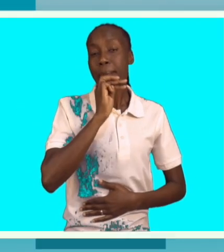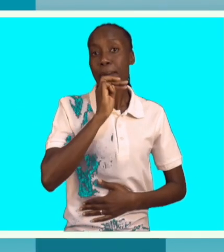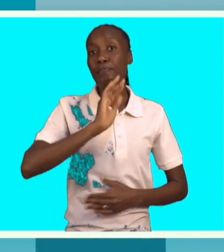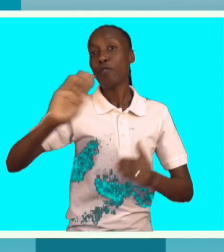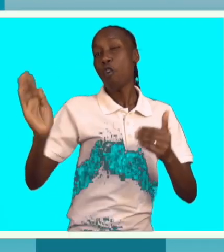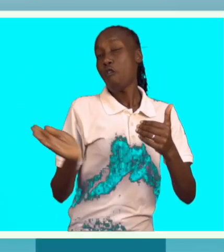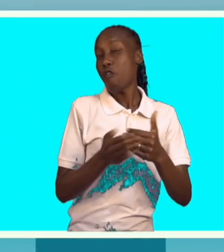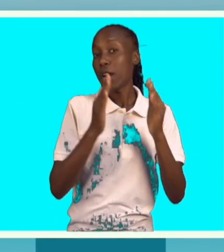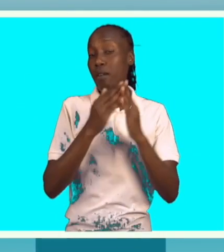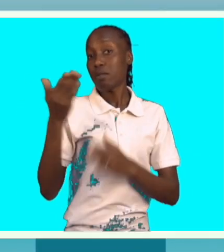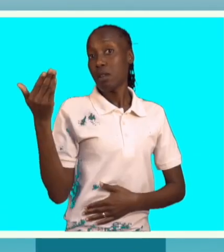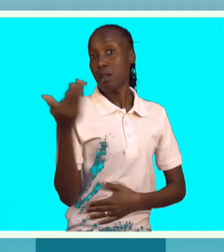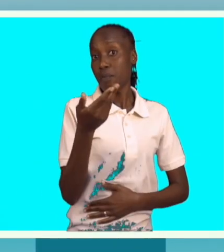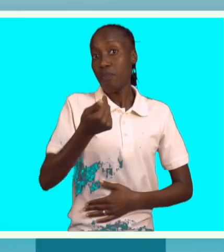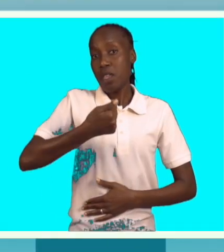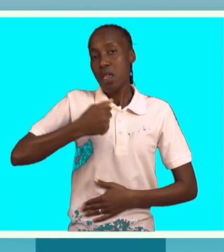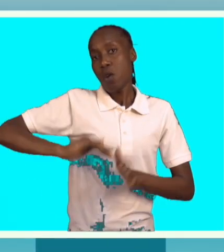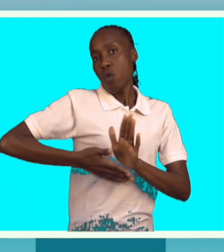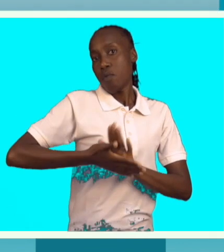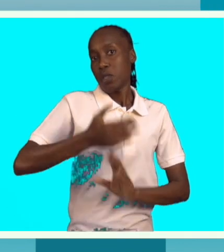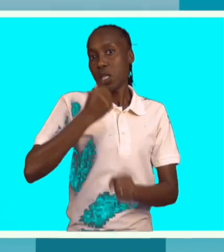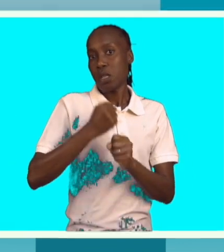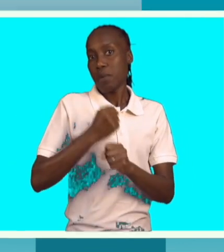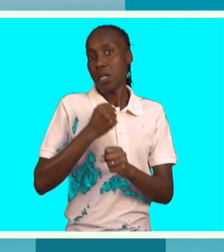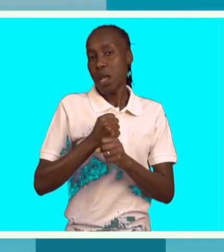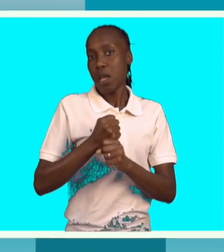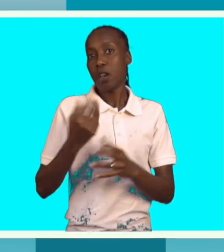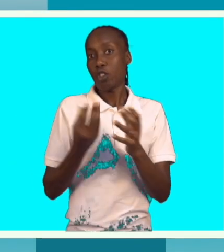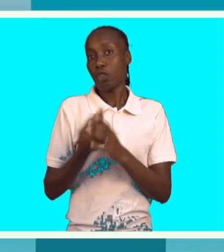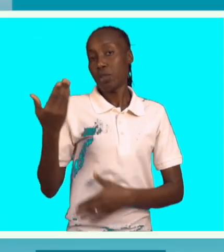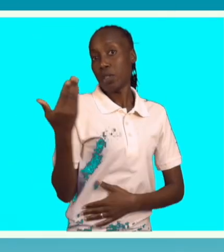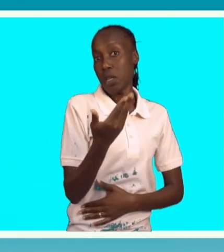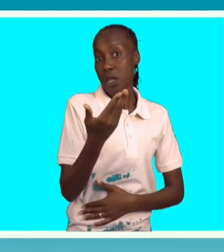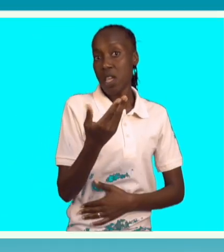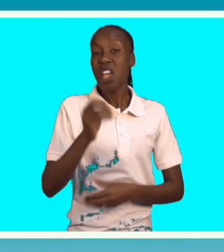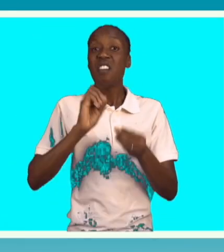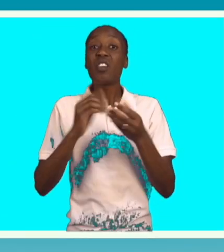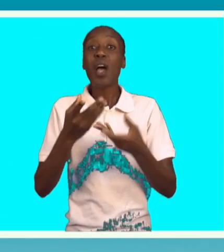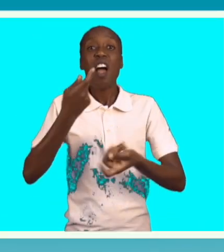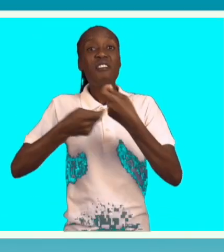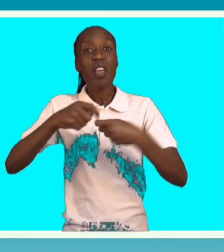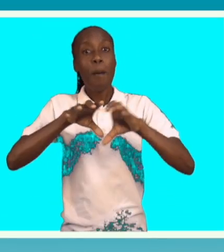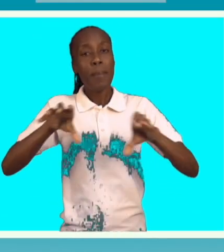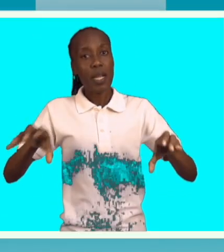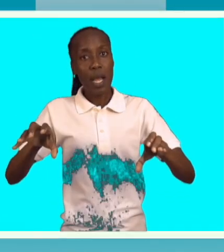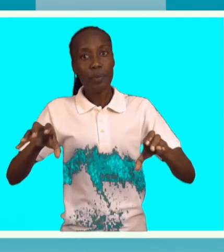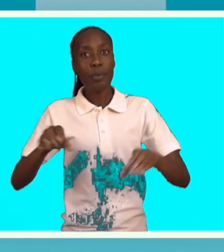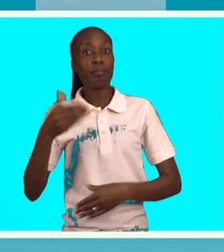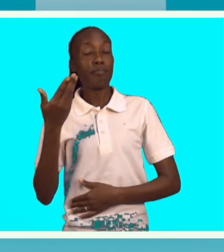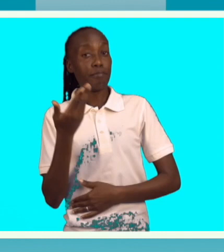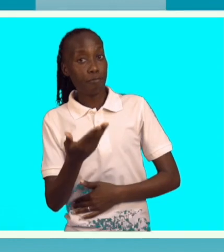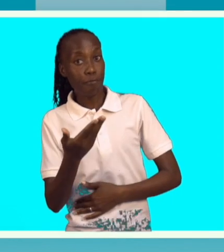Voltando à casa, eu comecei a trabalhar com ela. Ela vende refeições no mercado Adelina.